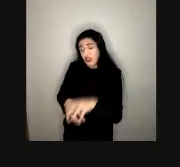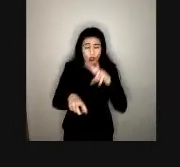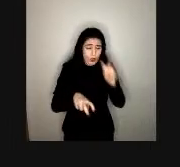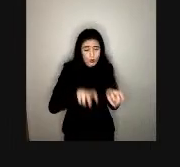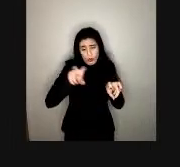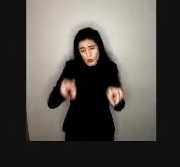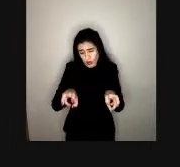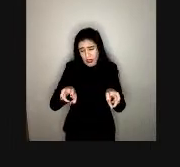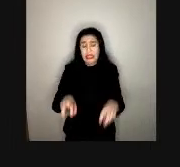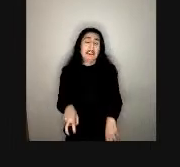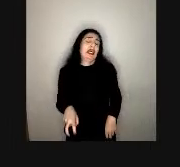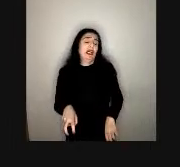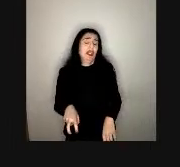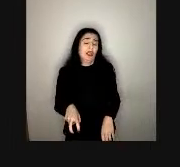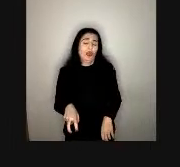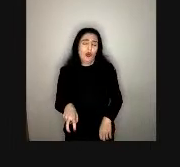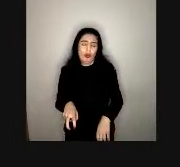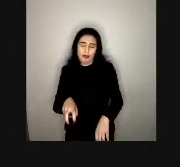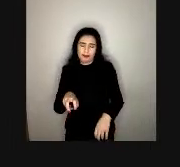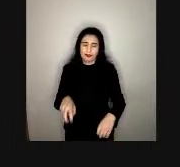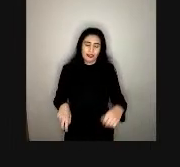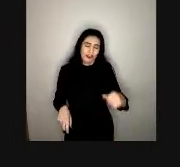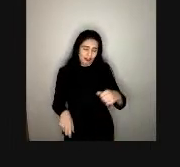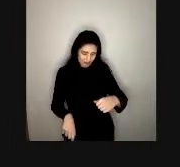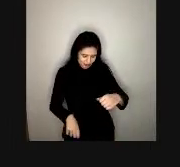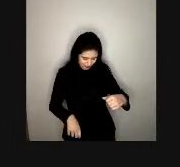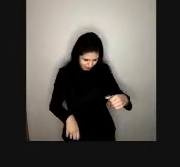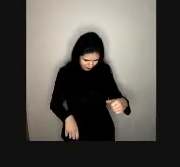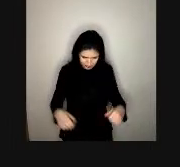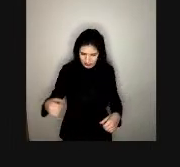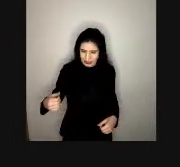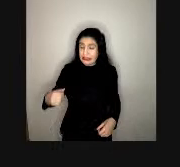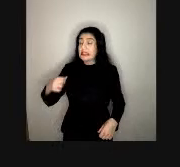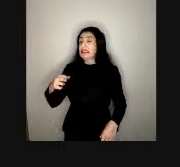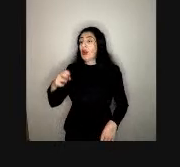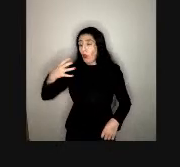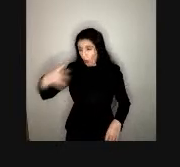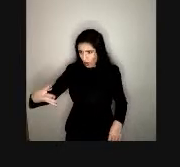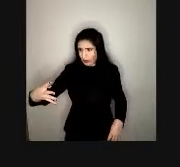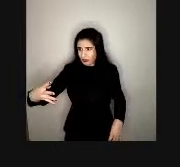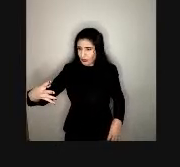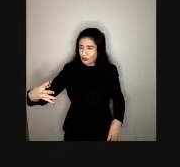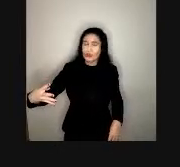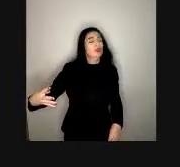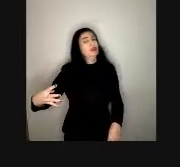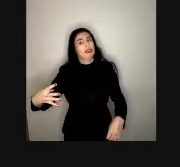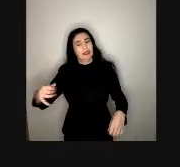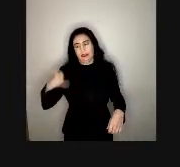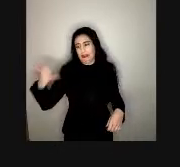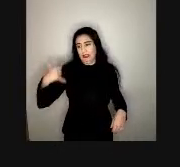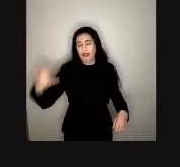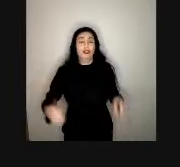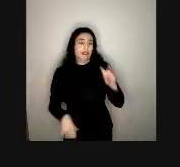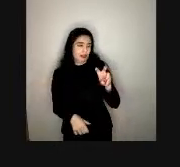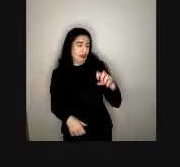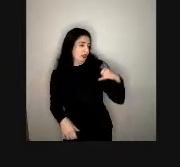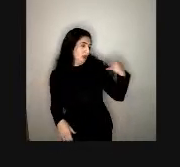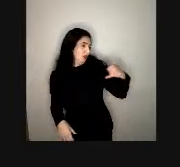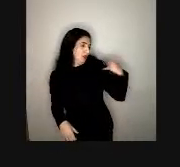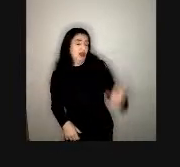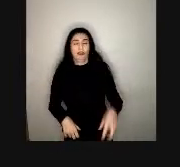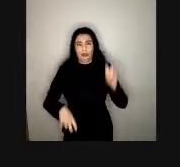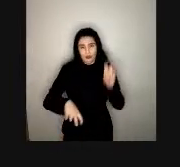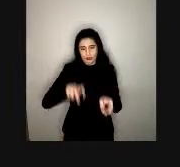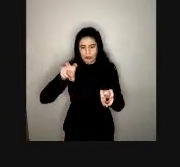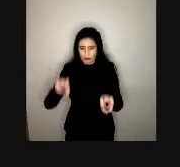tinha 5, a filha tinha 4. Eles abriram um olhão assim, falou: nossa, o que vai rolar? Aí ela falou: não, mas a mamãe vai se cuidar.